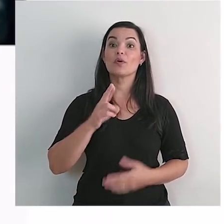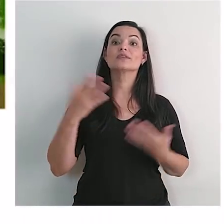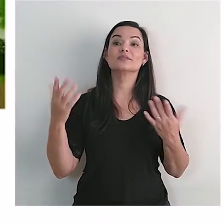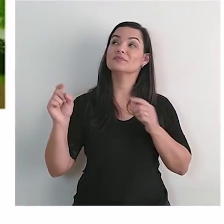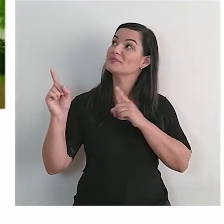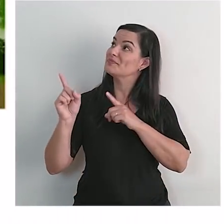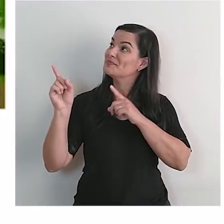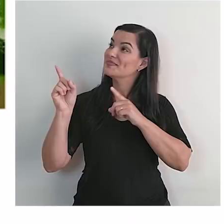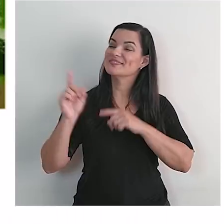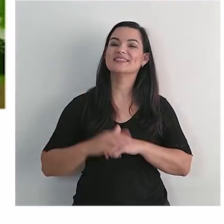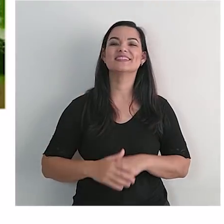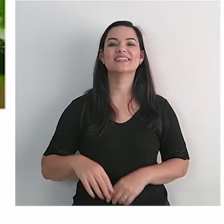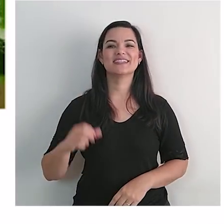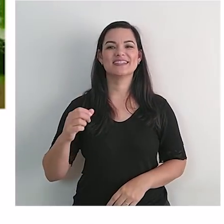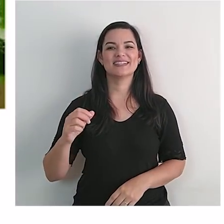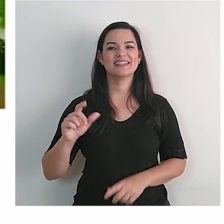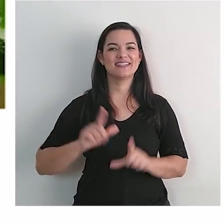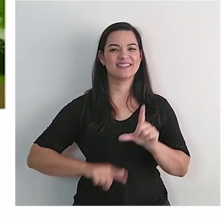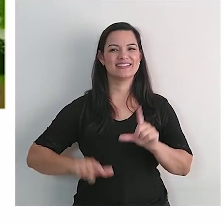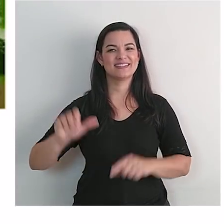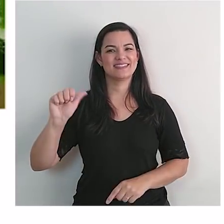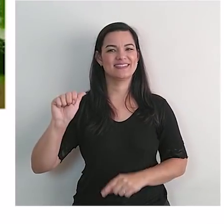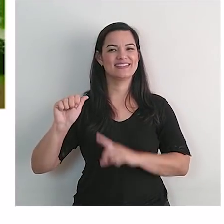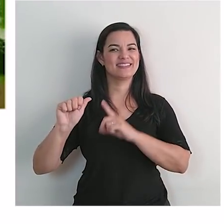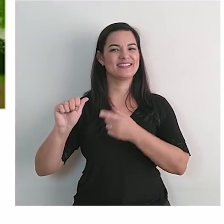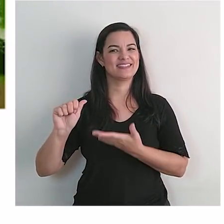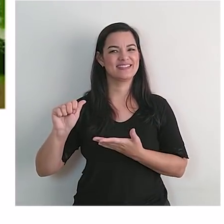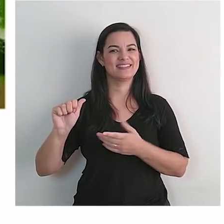Resposta na tela. Alternativa A,